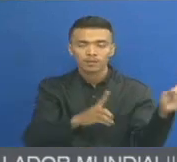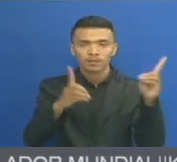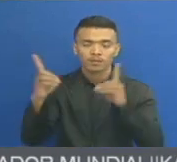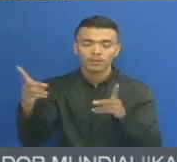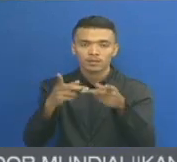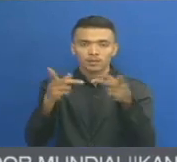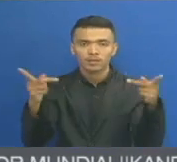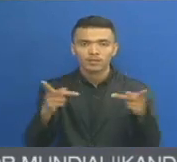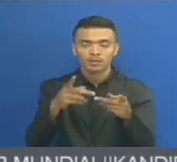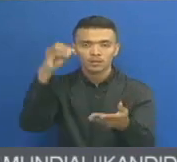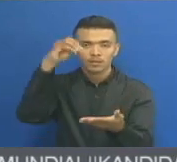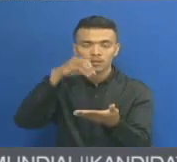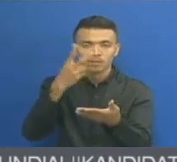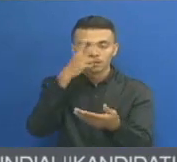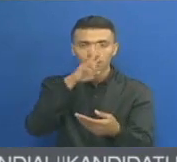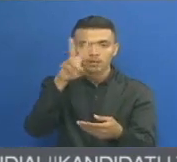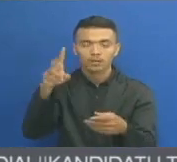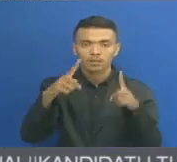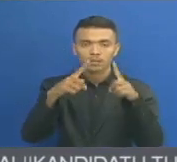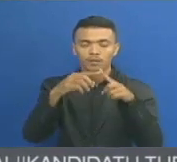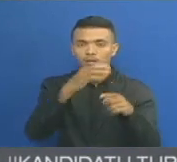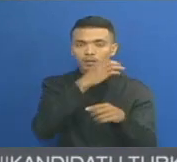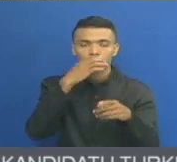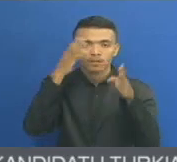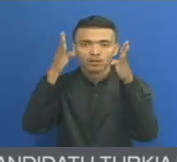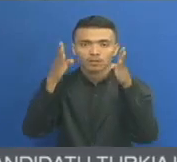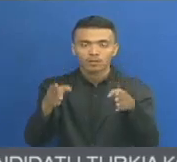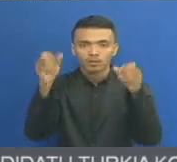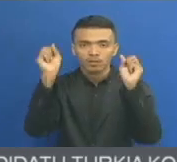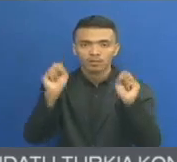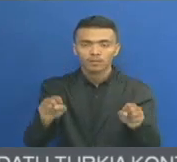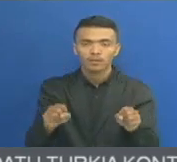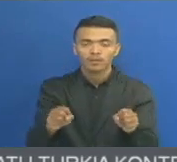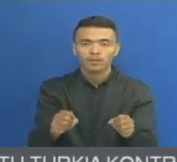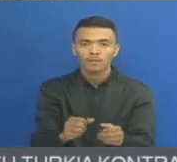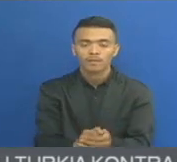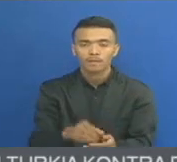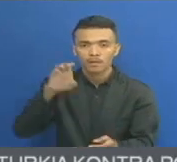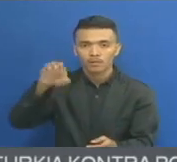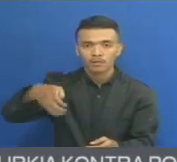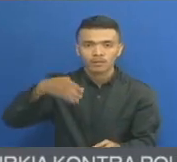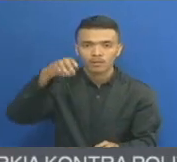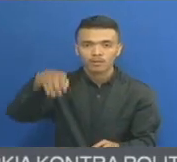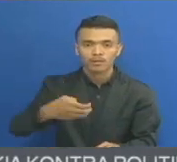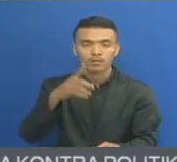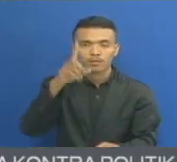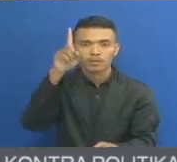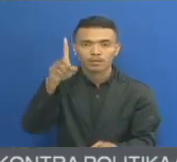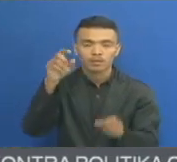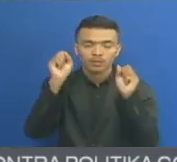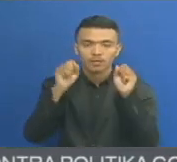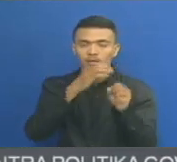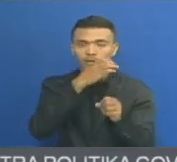atu tau mata liliu ba ia amin agricultura. Se bele kari ia kanal ida bele tau hian traktorne ida hena ba para ami